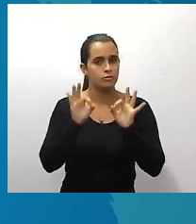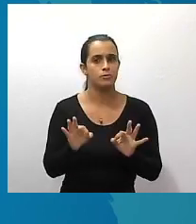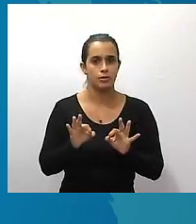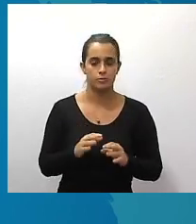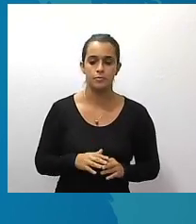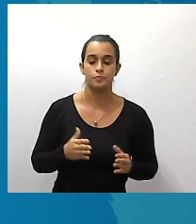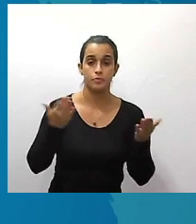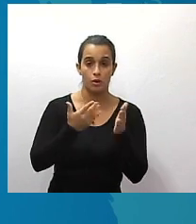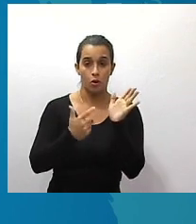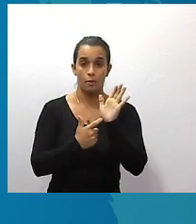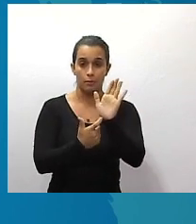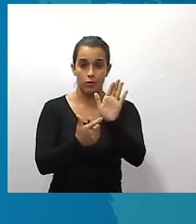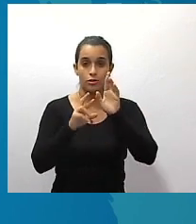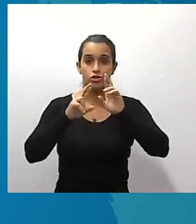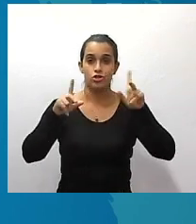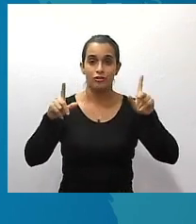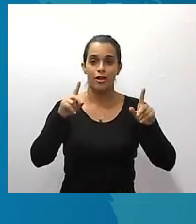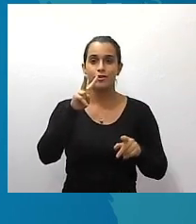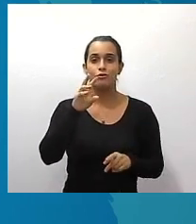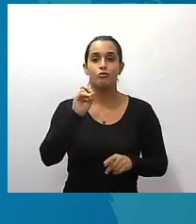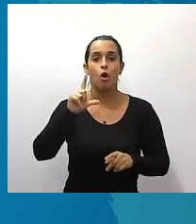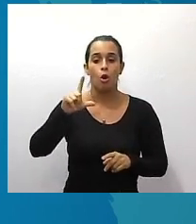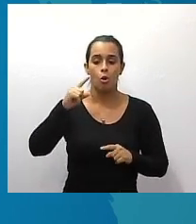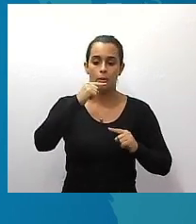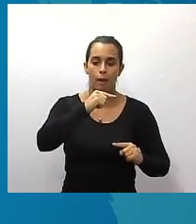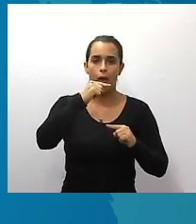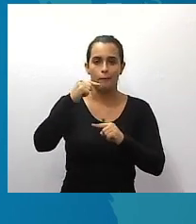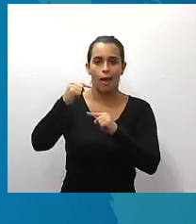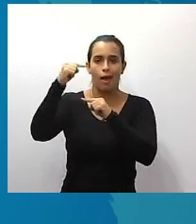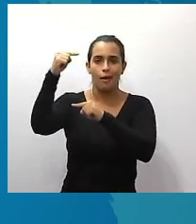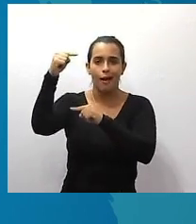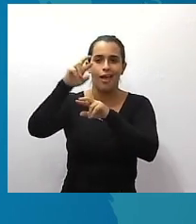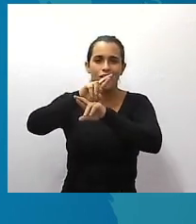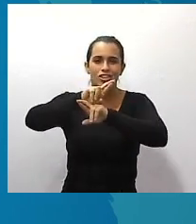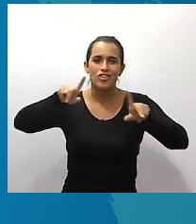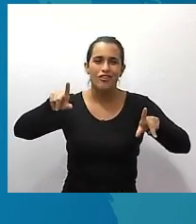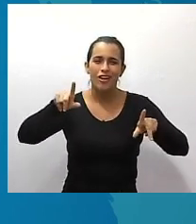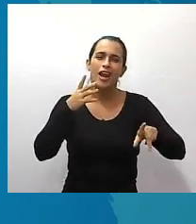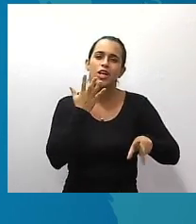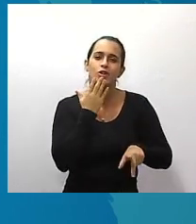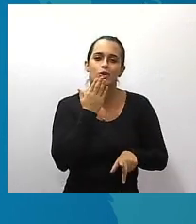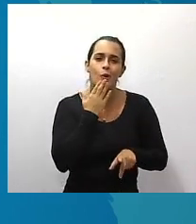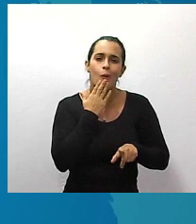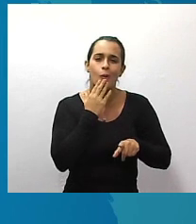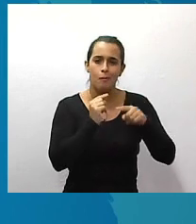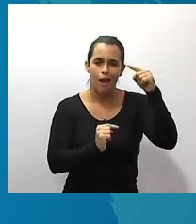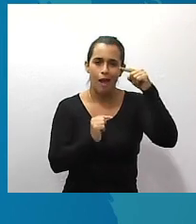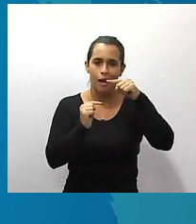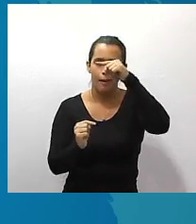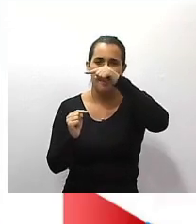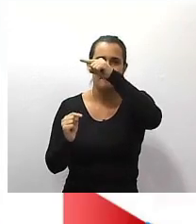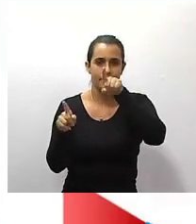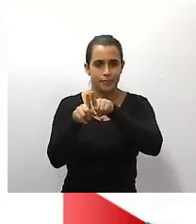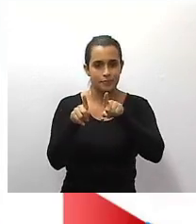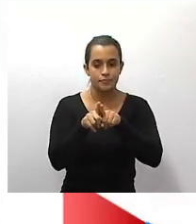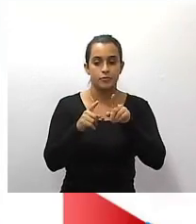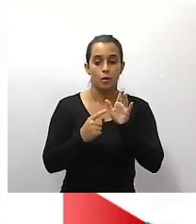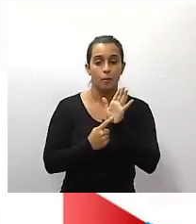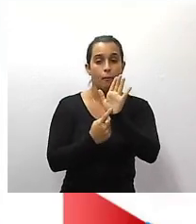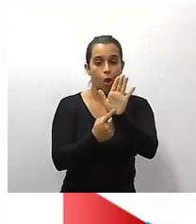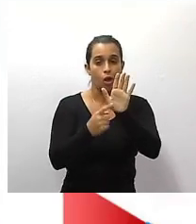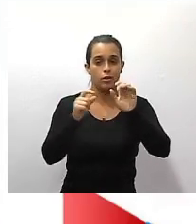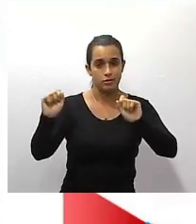do leite, vai se medir em litros, tá bom? Segue comigo que eu vou te mostrar uma das obras daquela época que